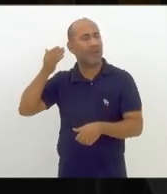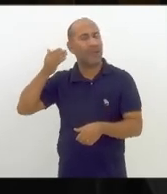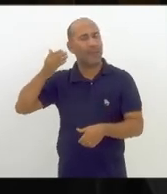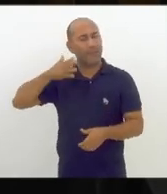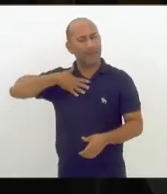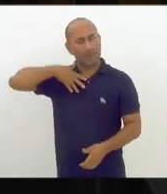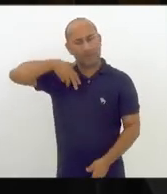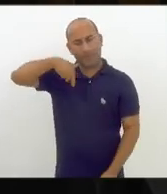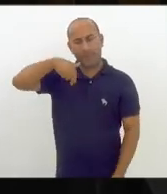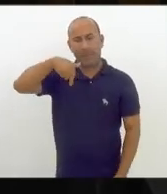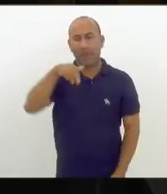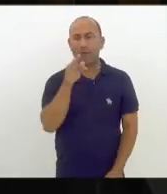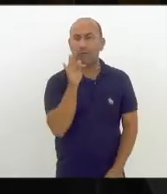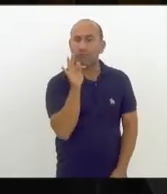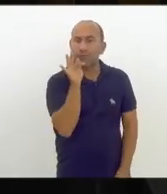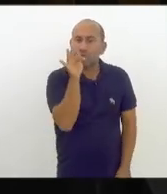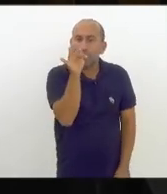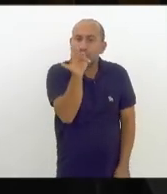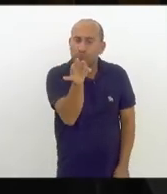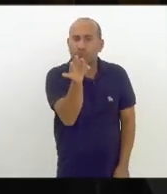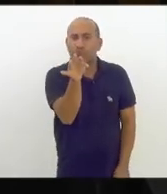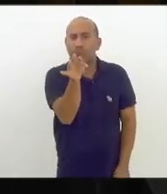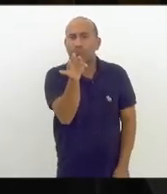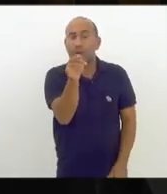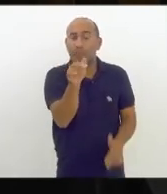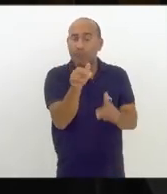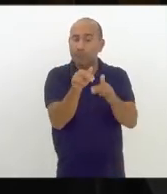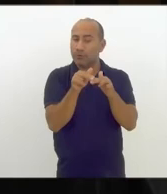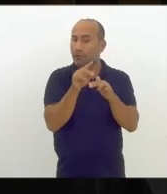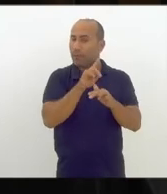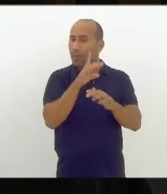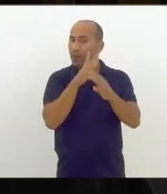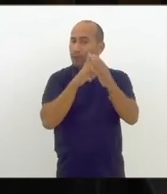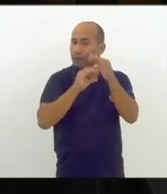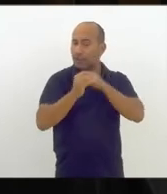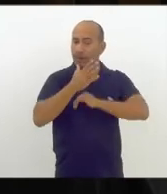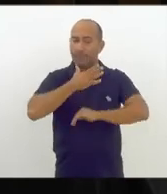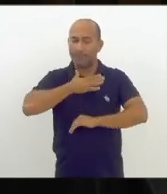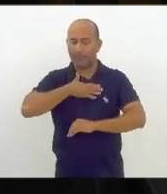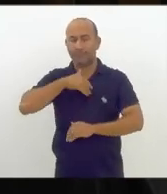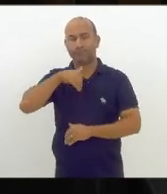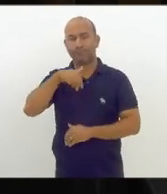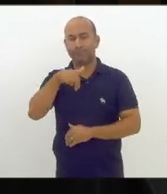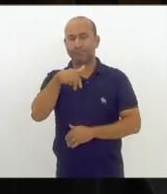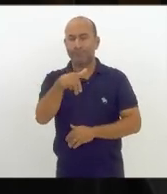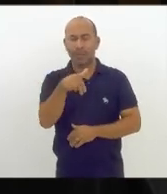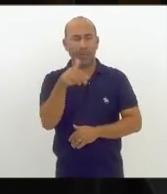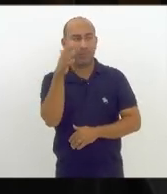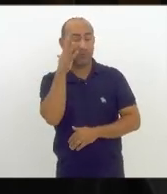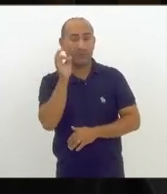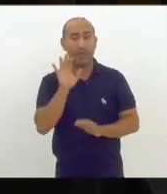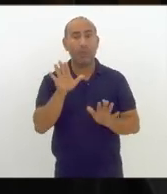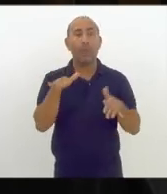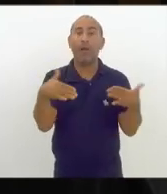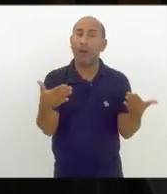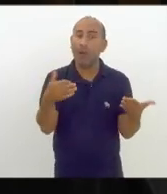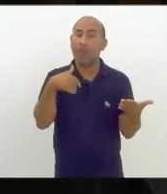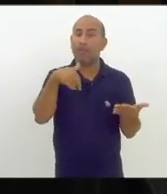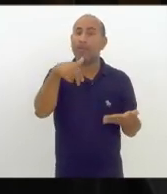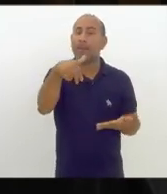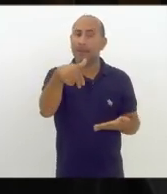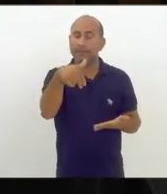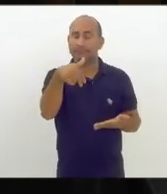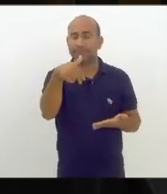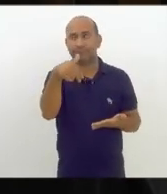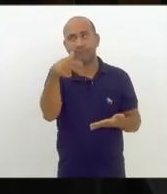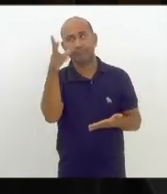tornar instante o futuro concomitante por não fugir dos meus passos. Não sei quais passos.